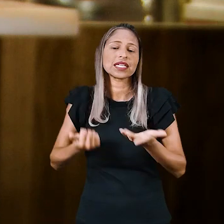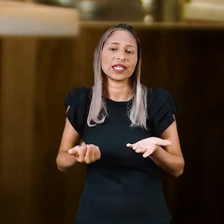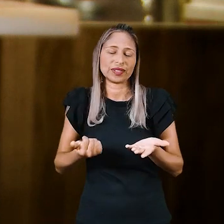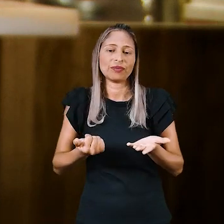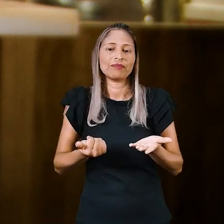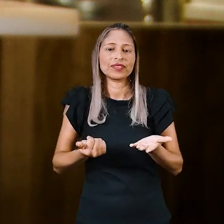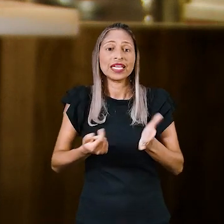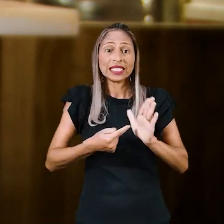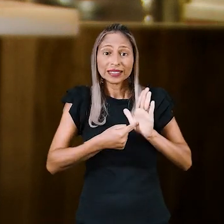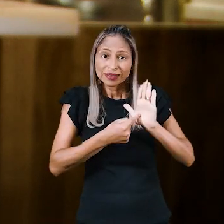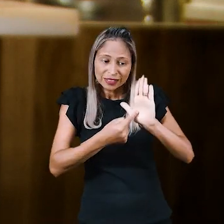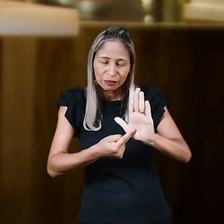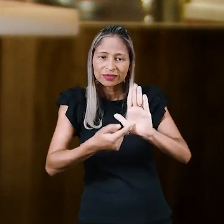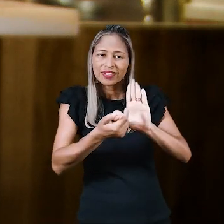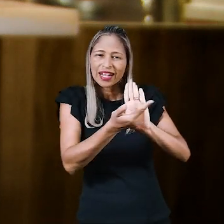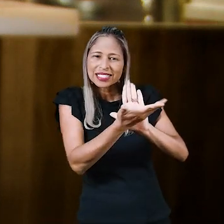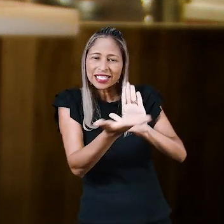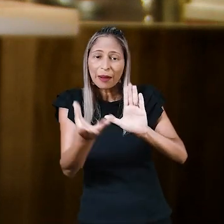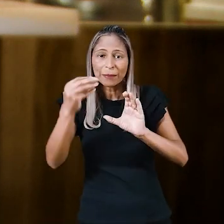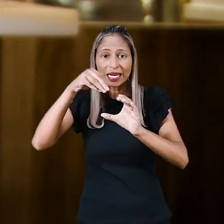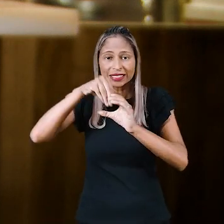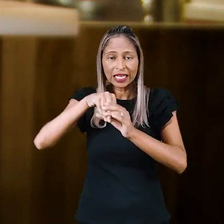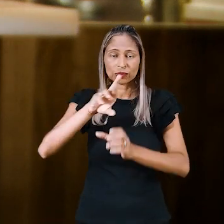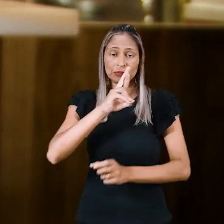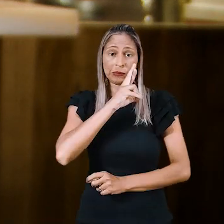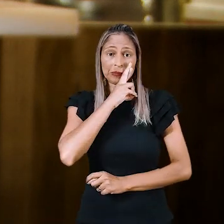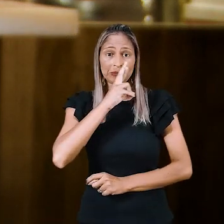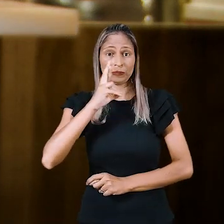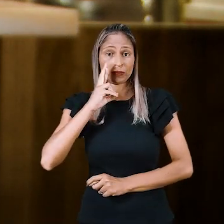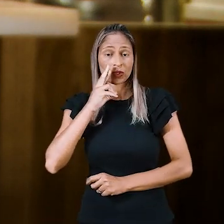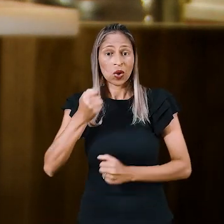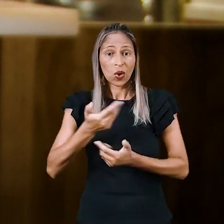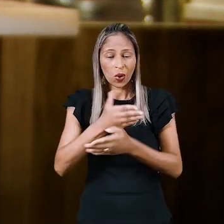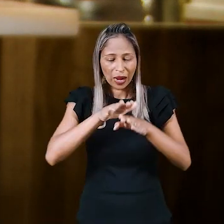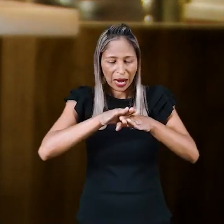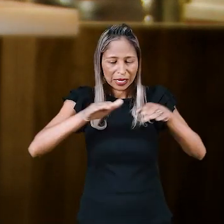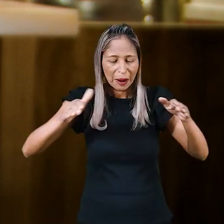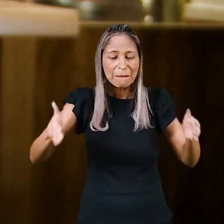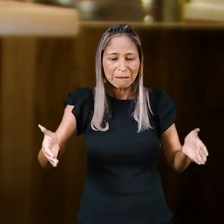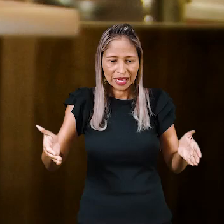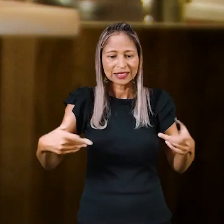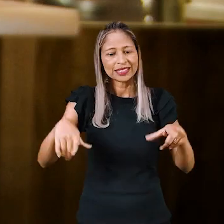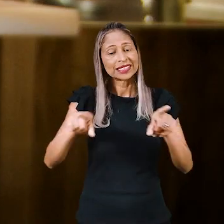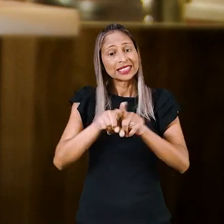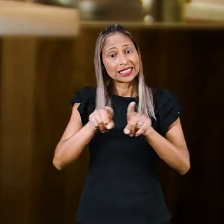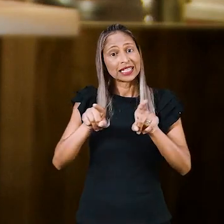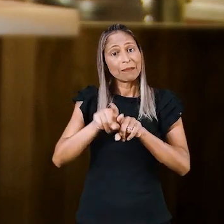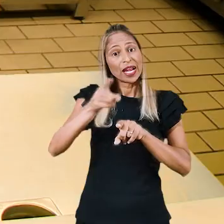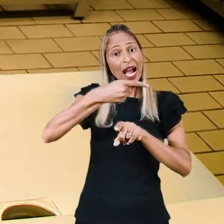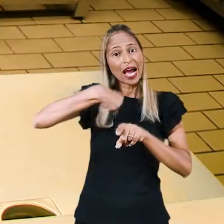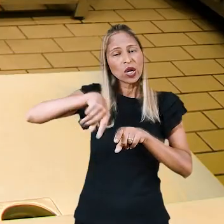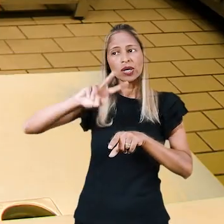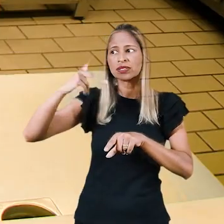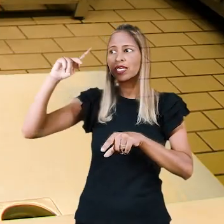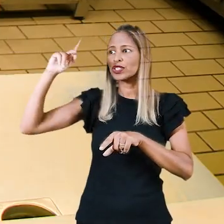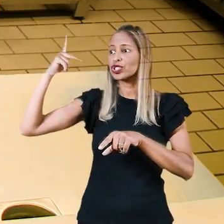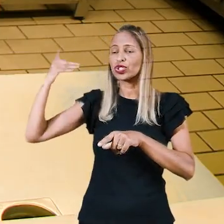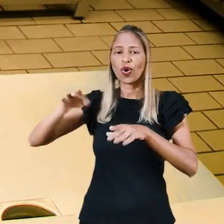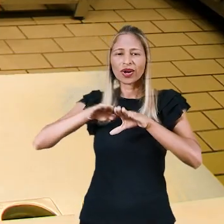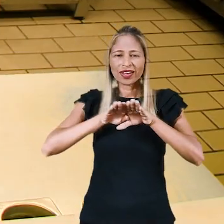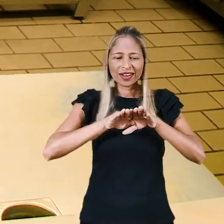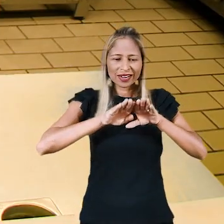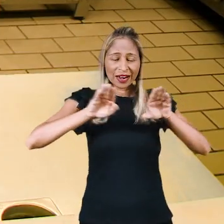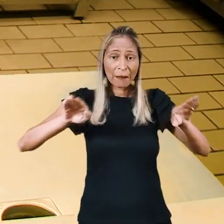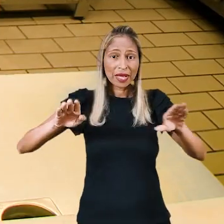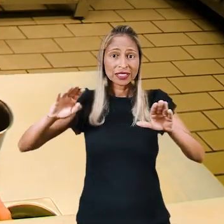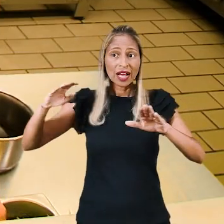né? Então, trazer isso para dentro do restaurante, colocar isso na mesa, para mim, colocar também a nossa história na mesa,